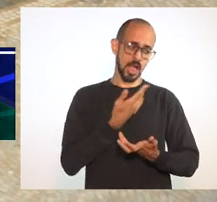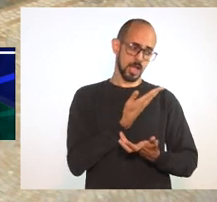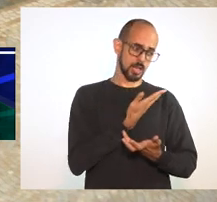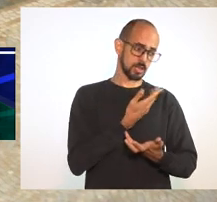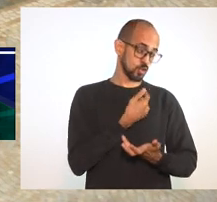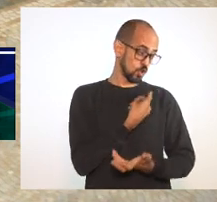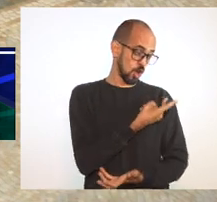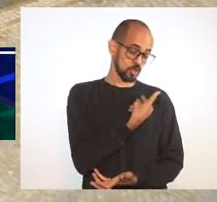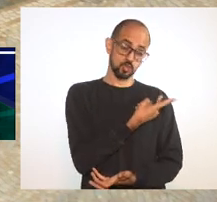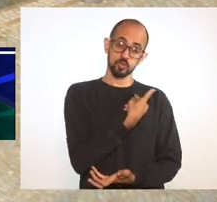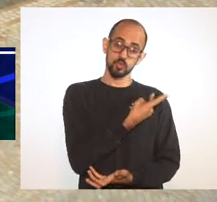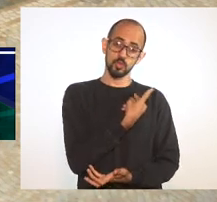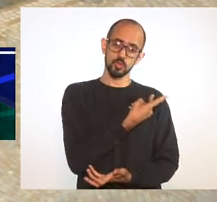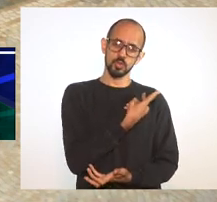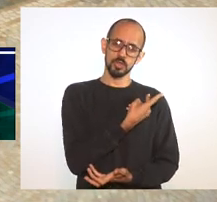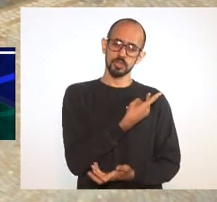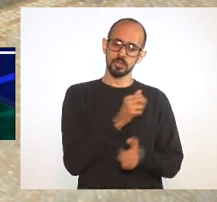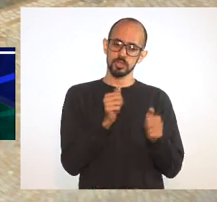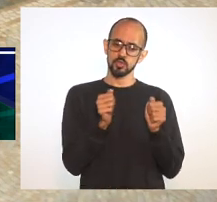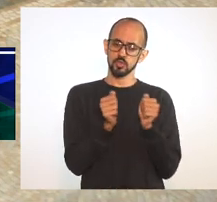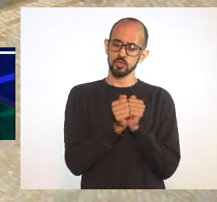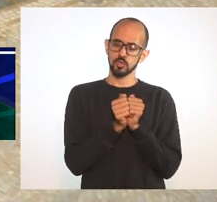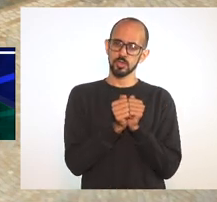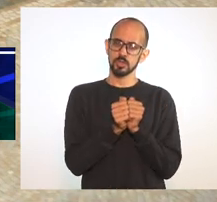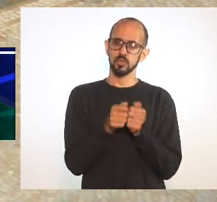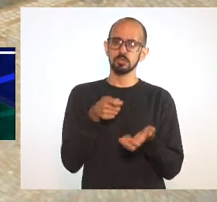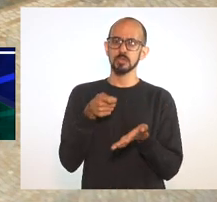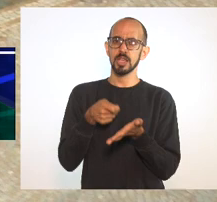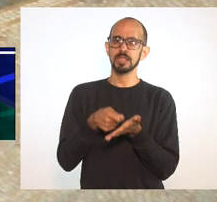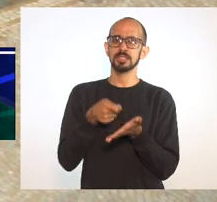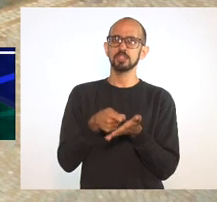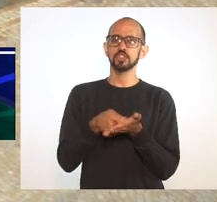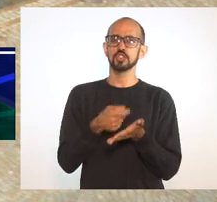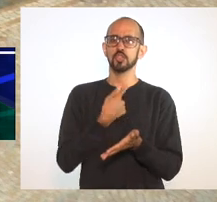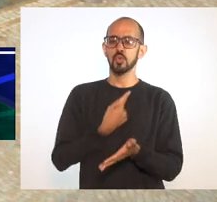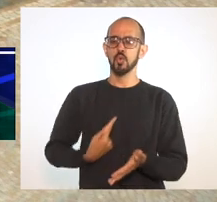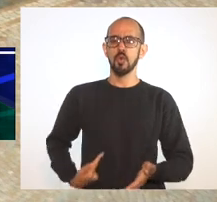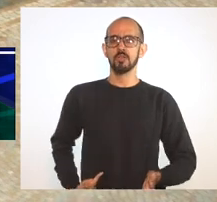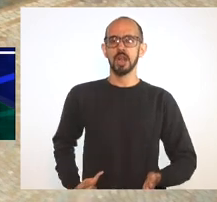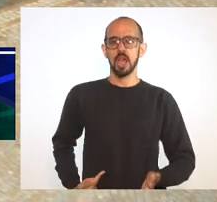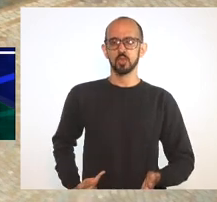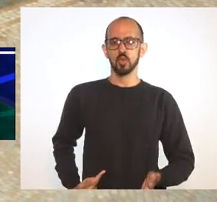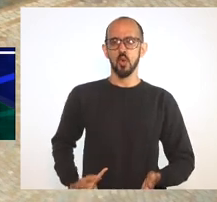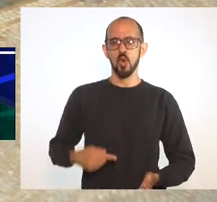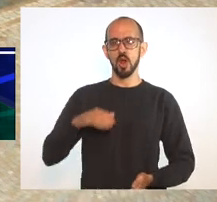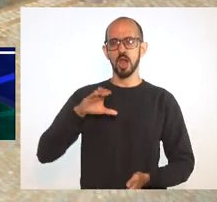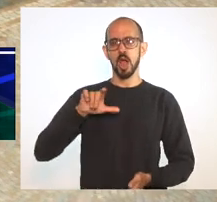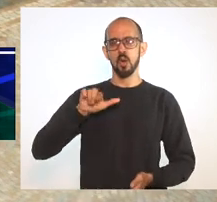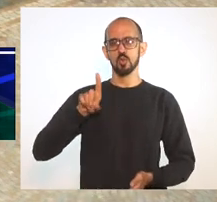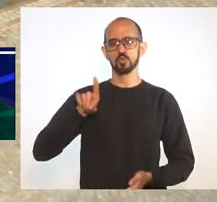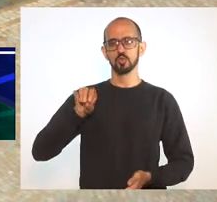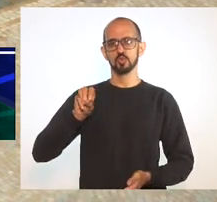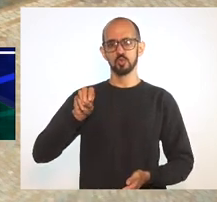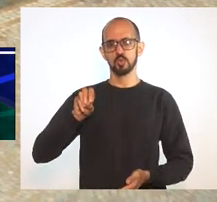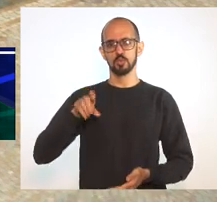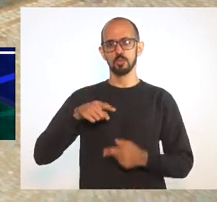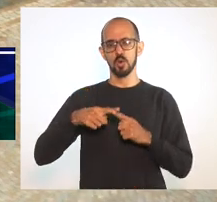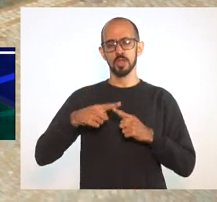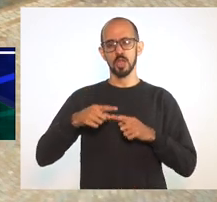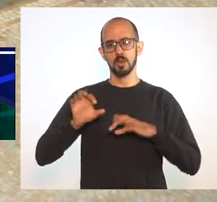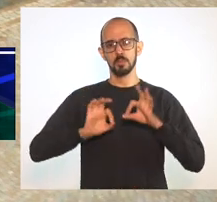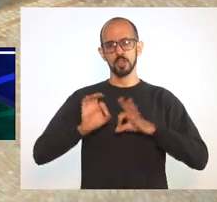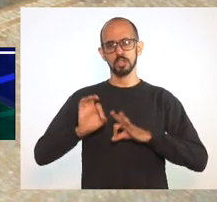nós duas juntos viéssemos a estar cobrando ao governador Cláudio Castro, porque esse projeto foi sancionado